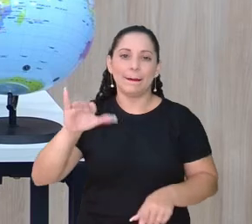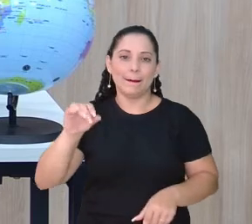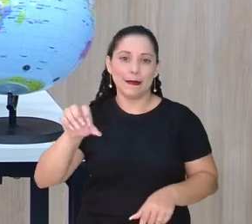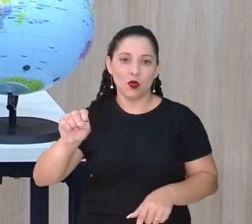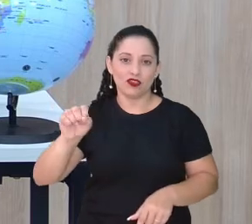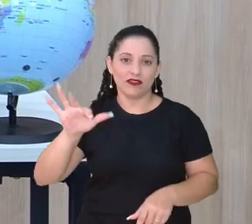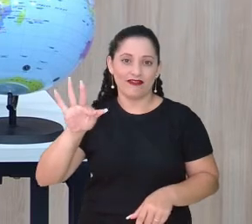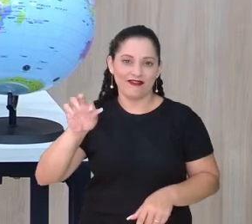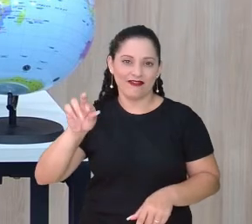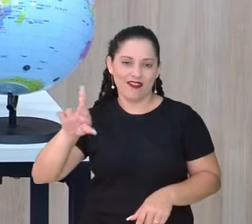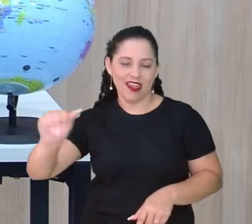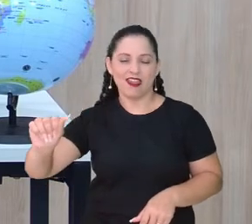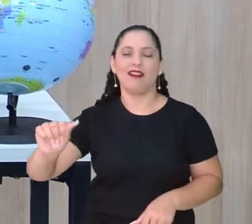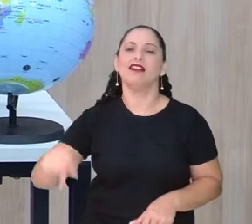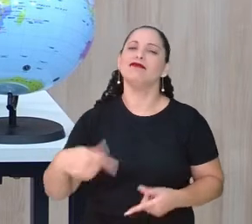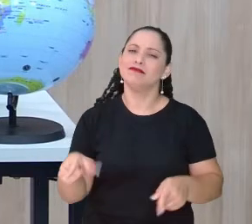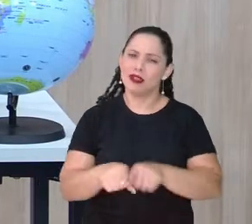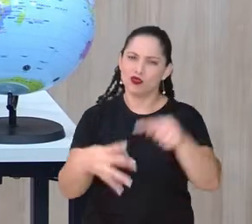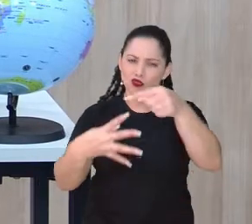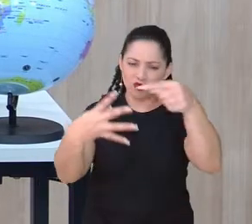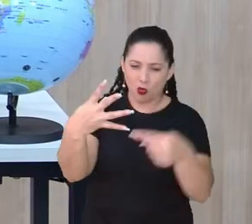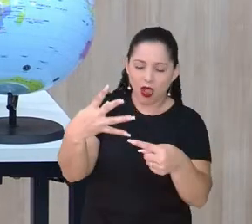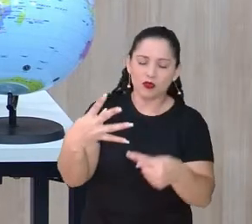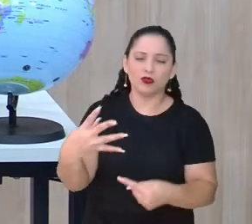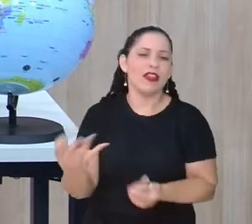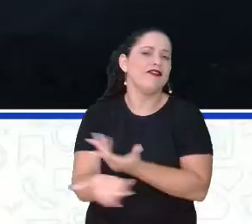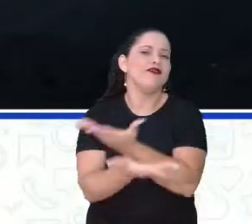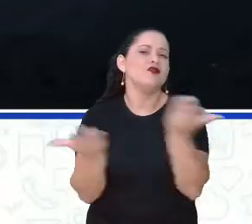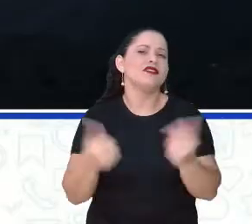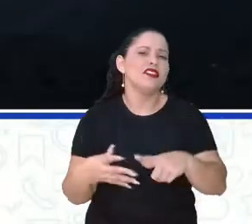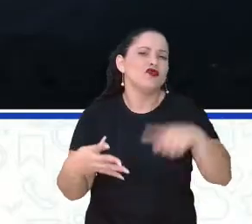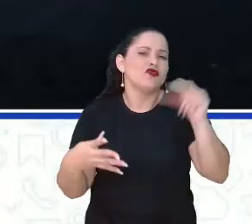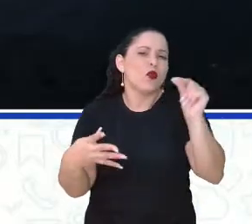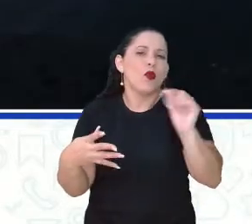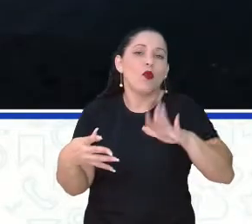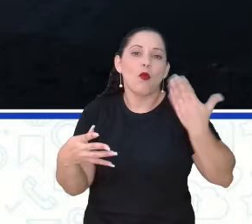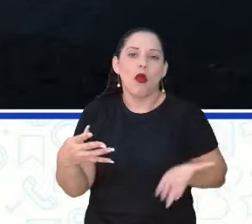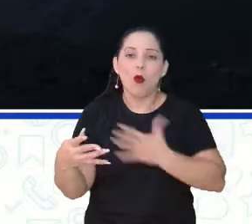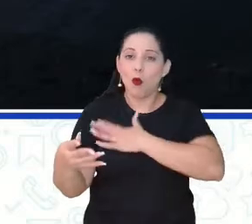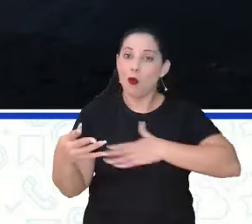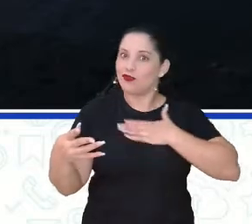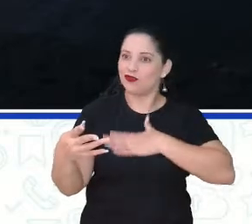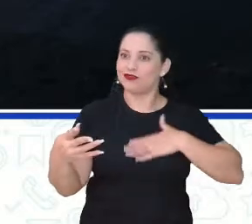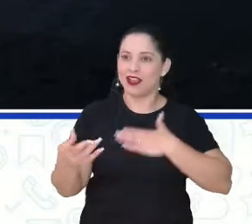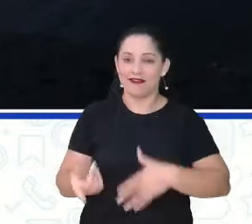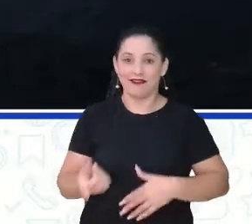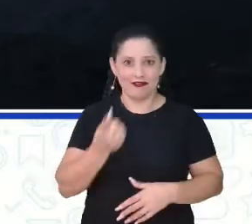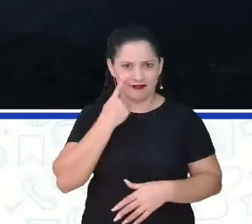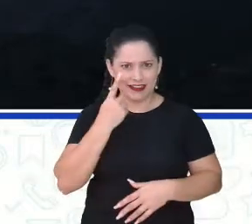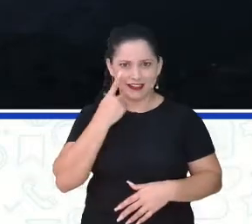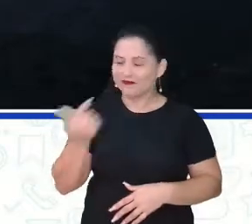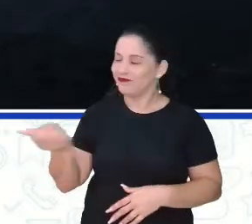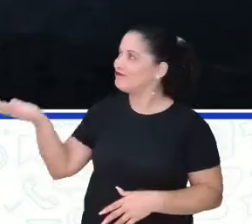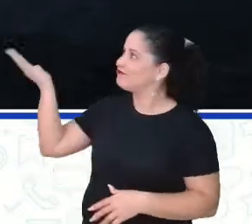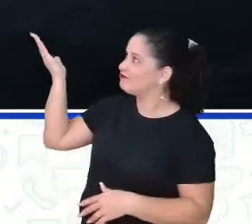a sua escolha. É bem interessante. Mas vamos caminhar.